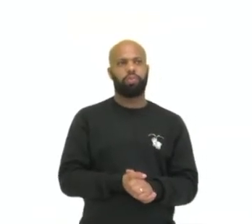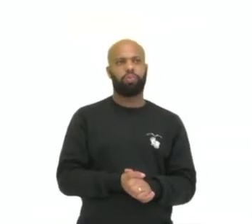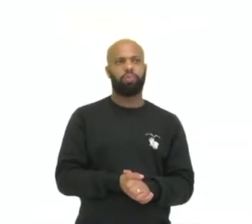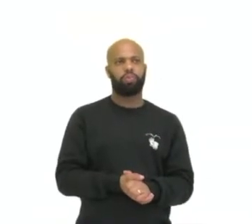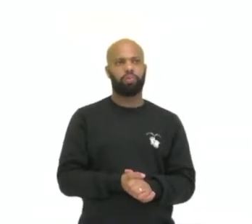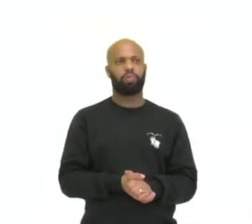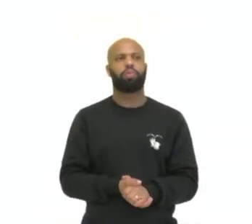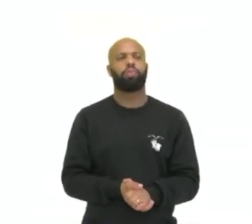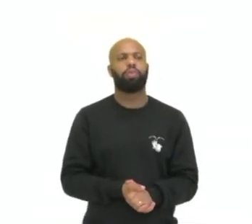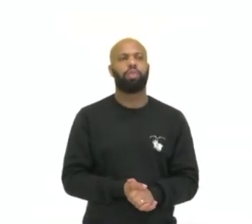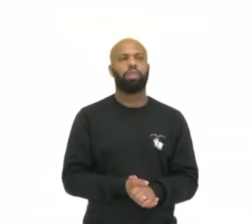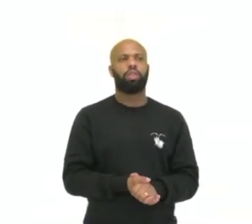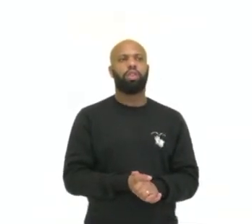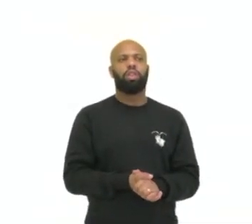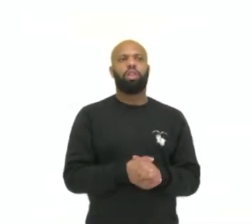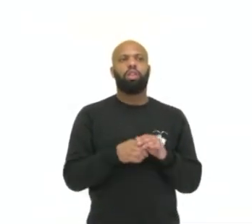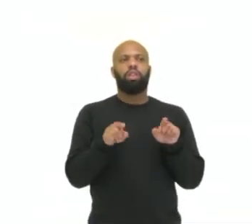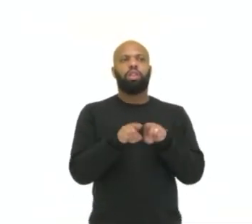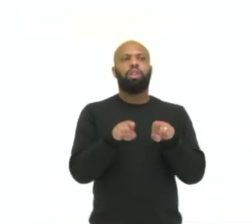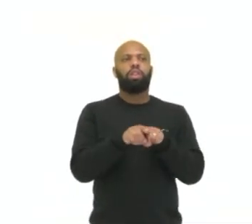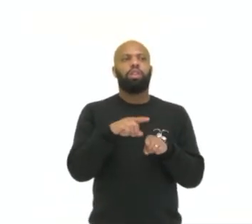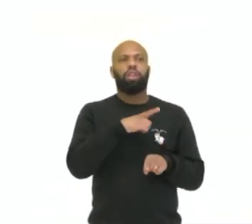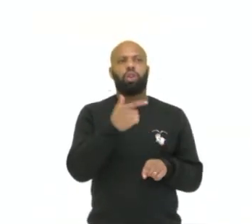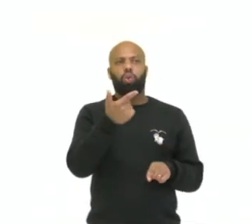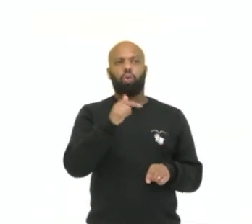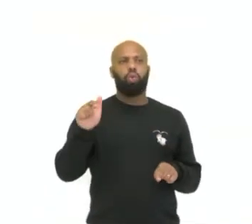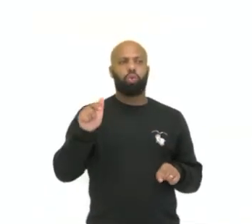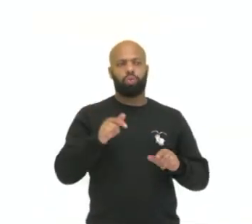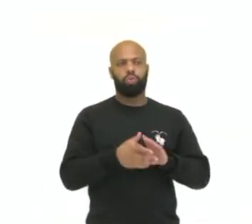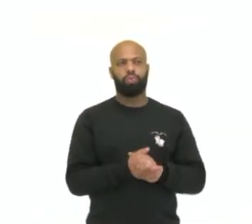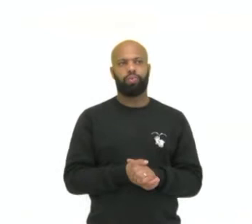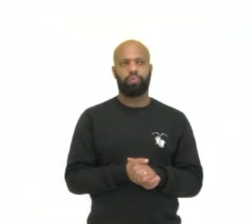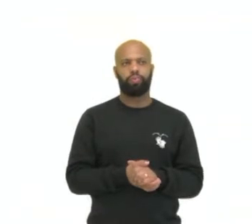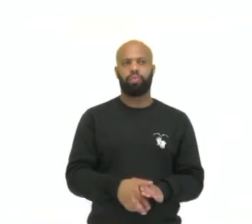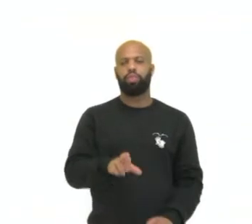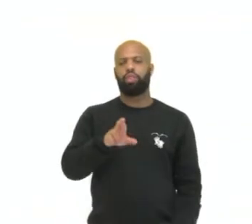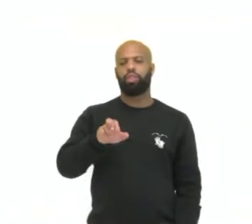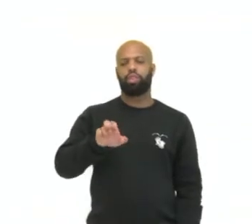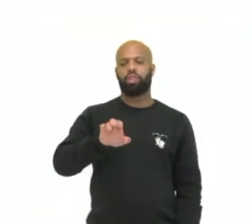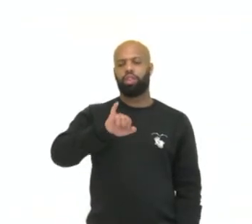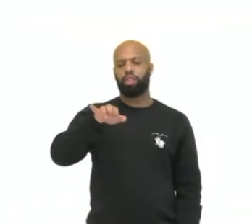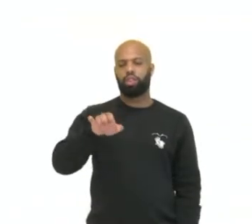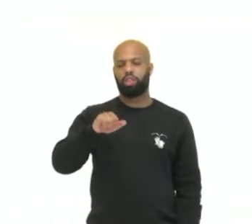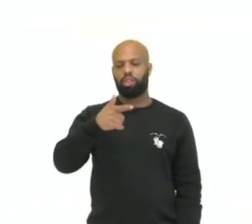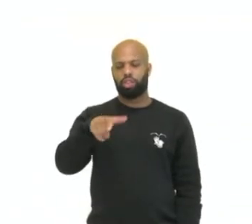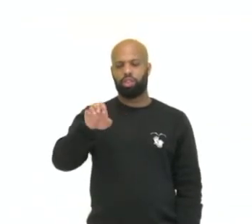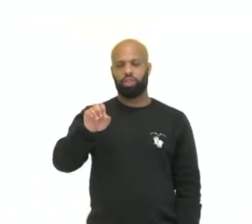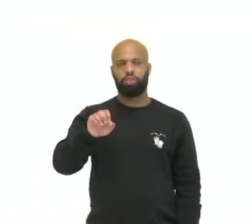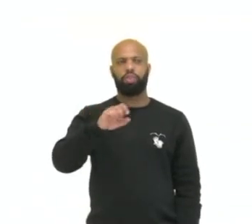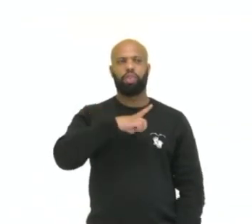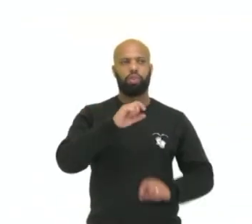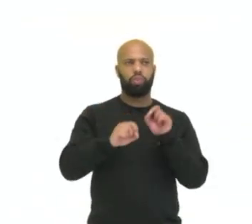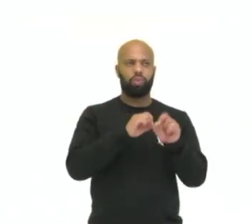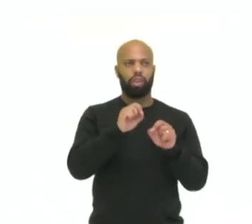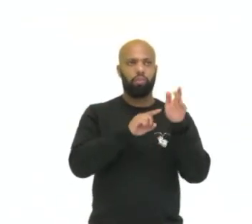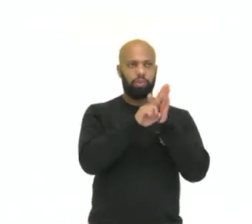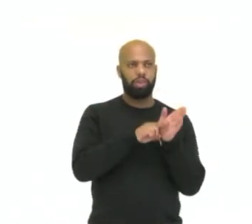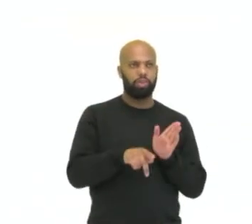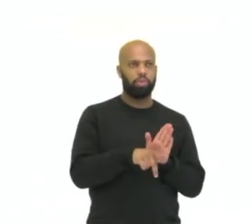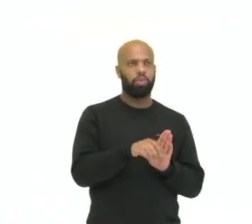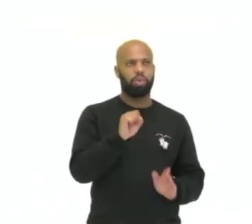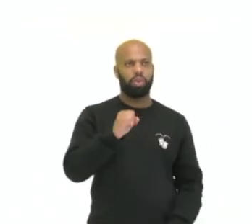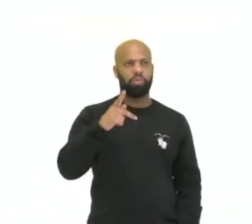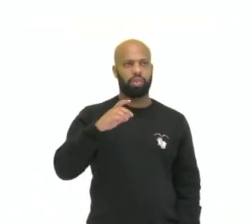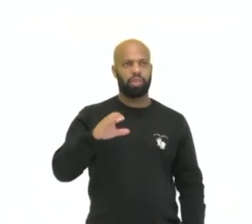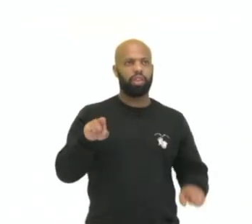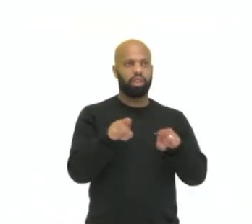informações. Na sequência, nós temos um outro subtítulo, né? Rejeição. O levantamento do SPC e da CNDL